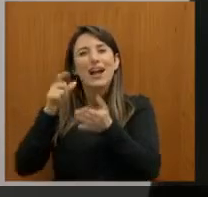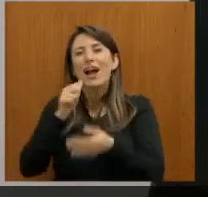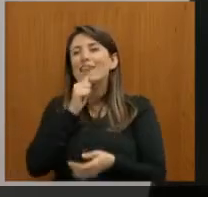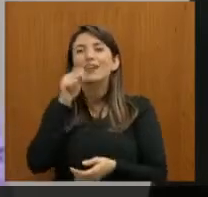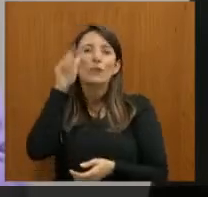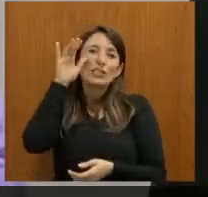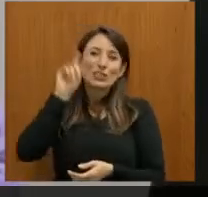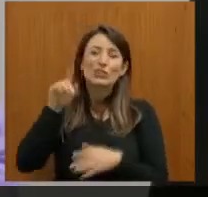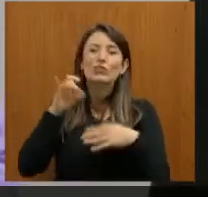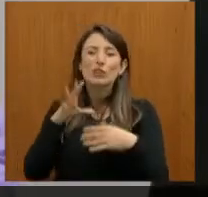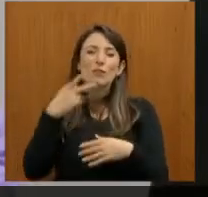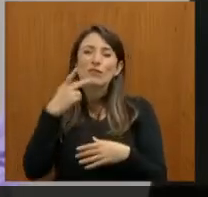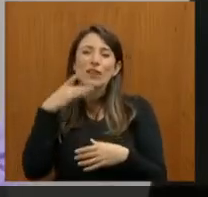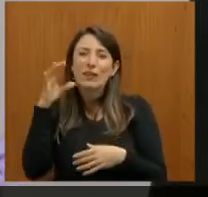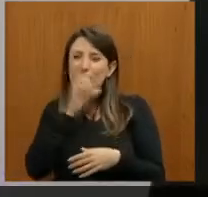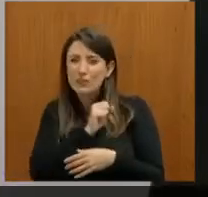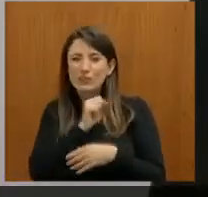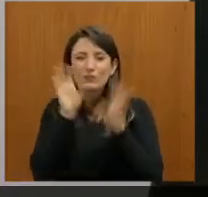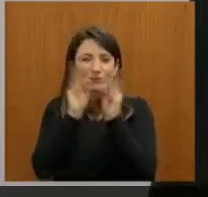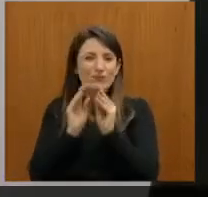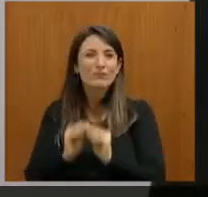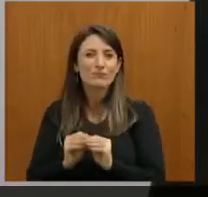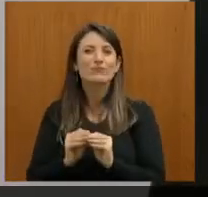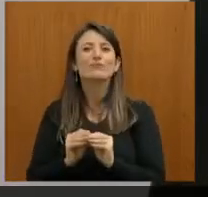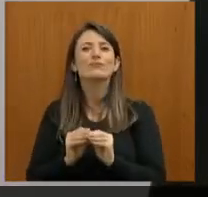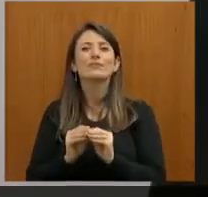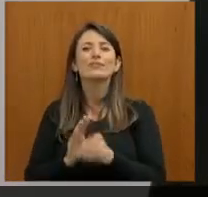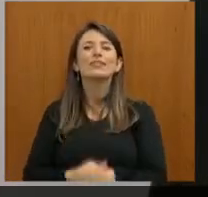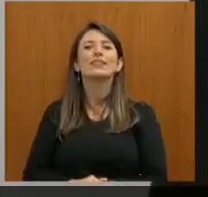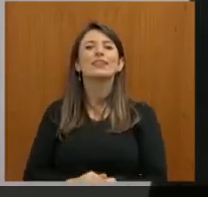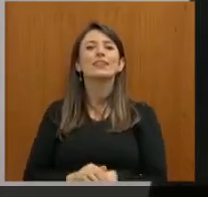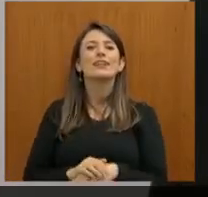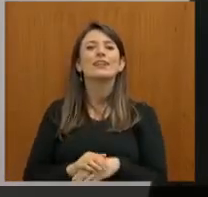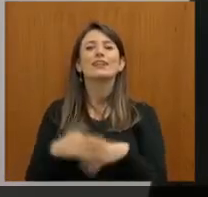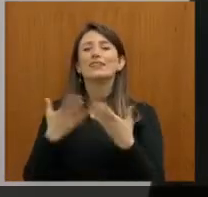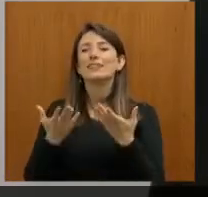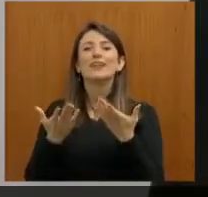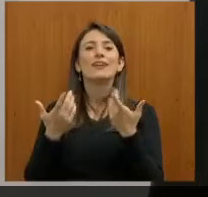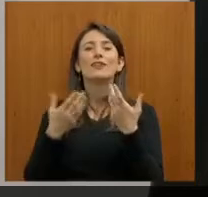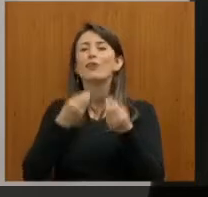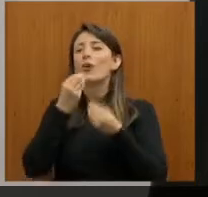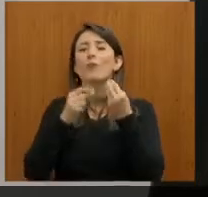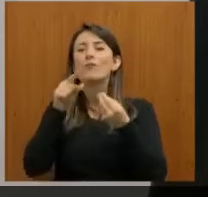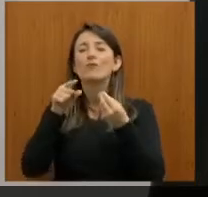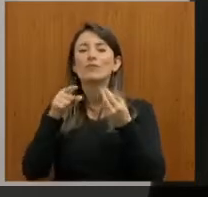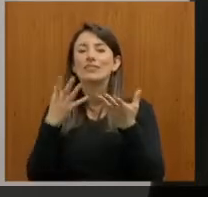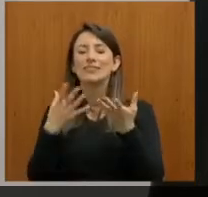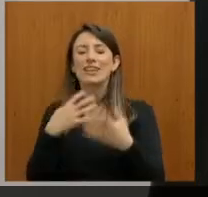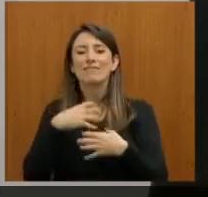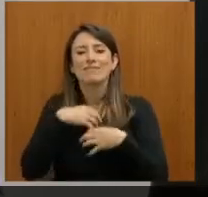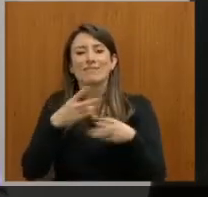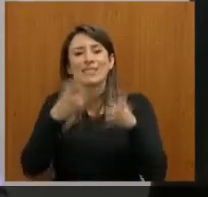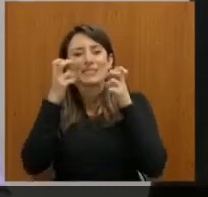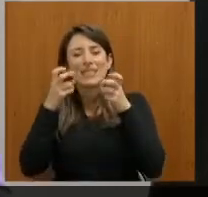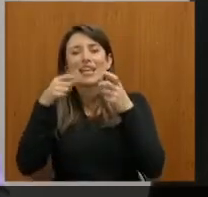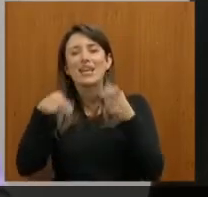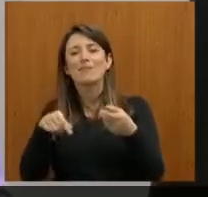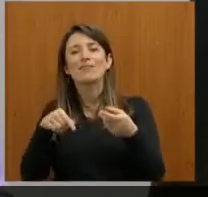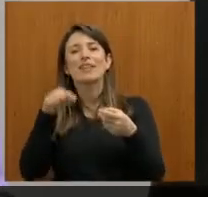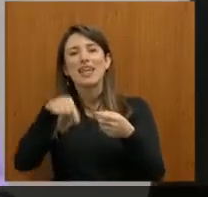mais para dizer de que lugar do mundo você vê se nosso de Basto